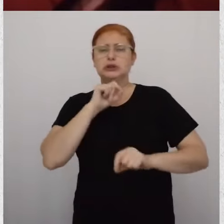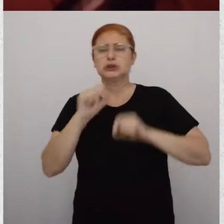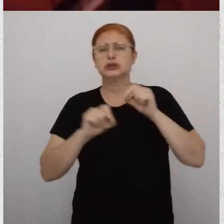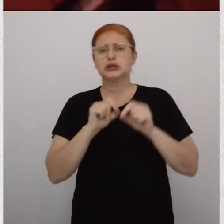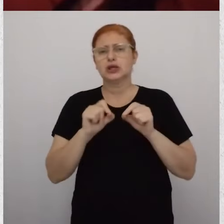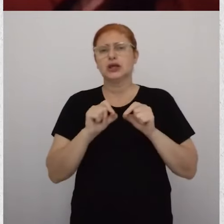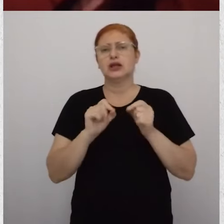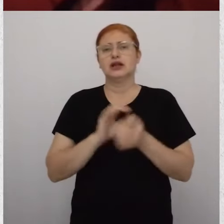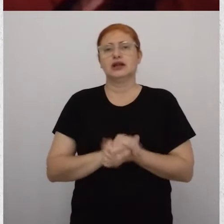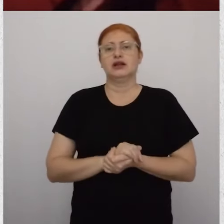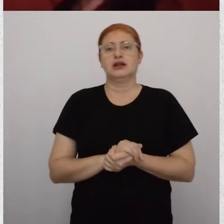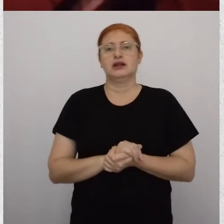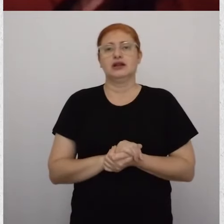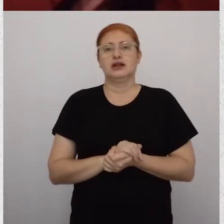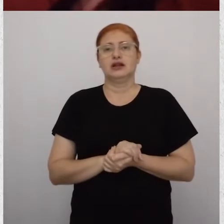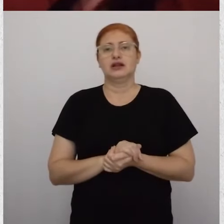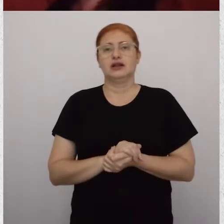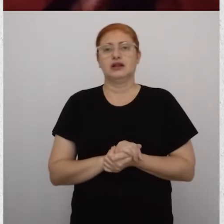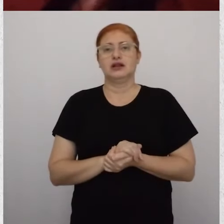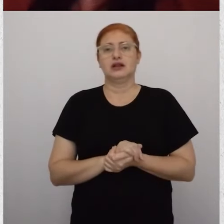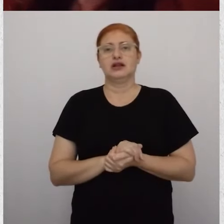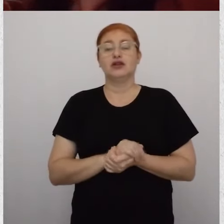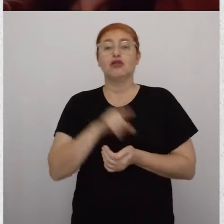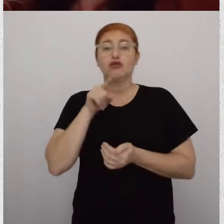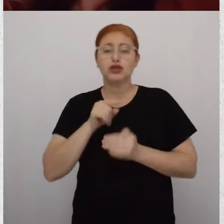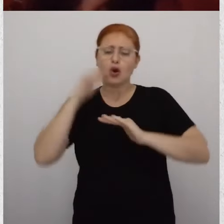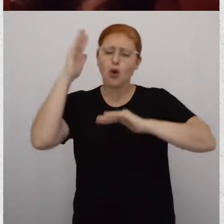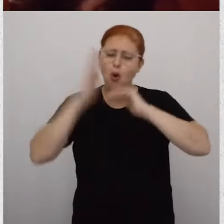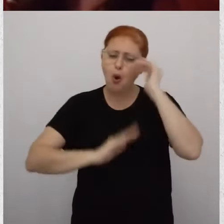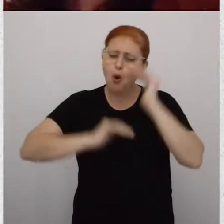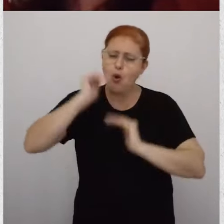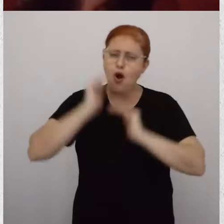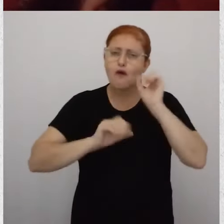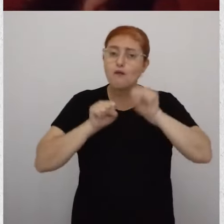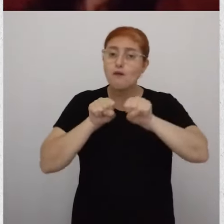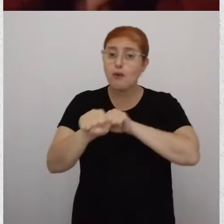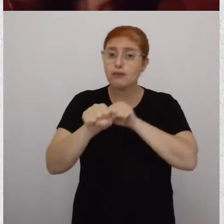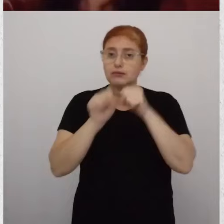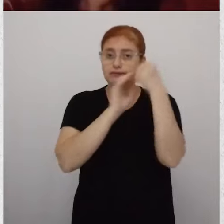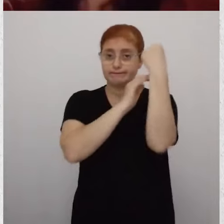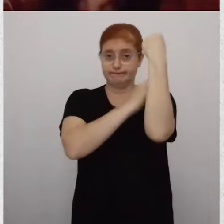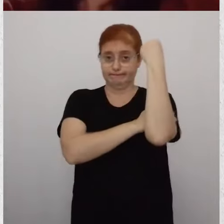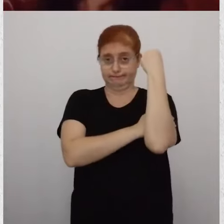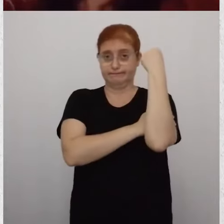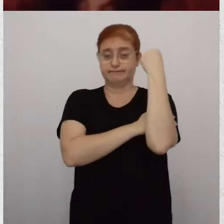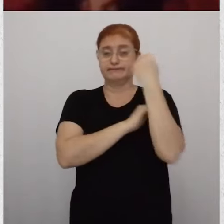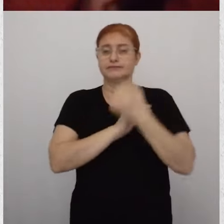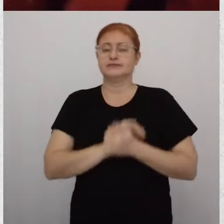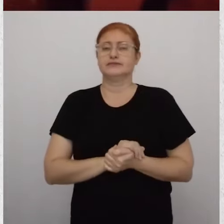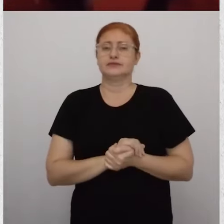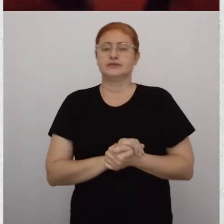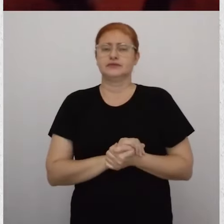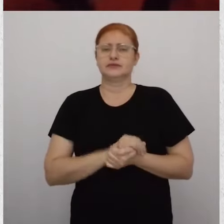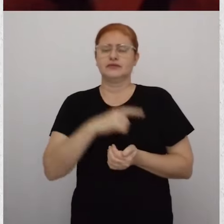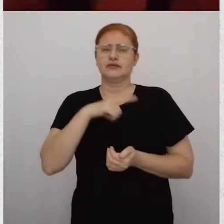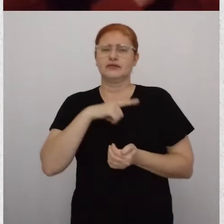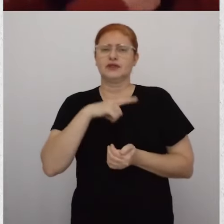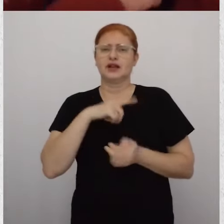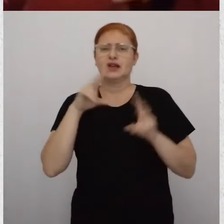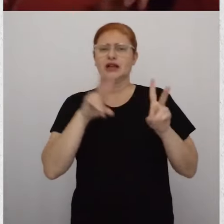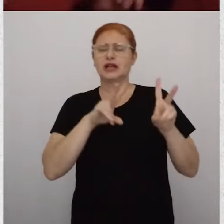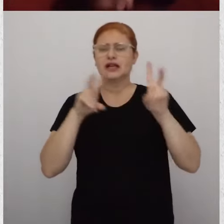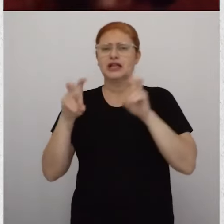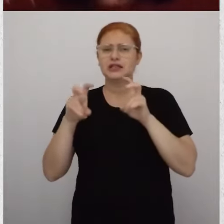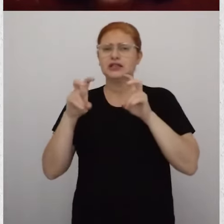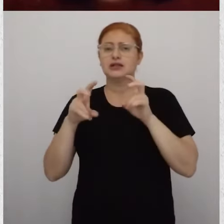quando você está construindo a sua formação feminista, a questão de construir